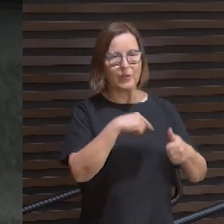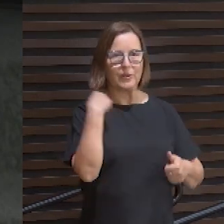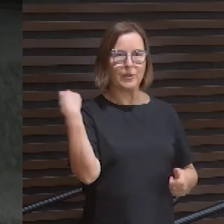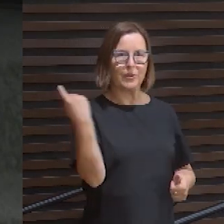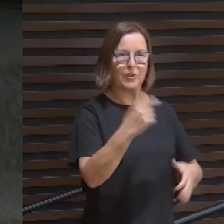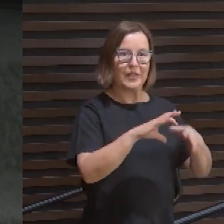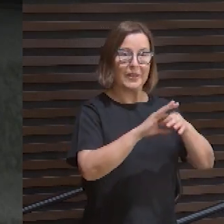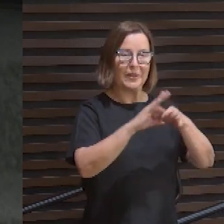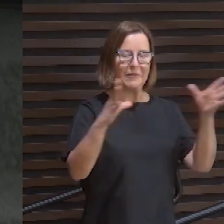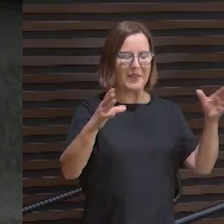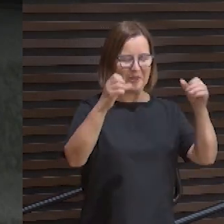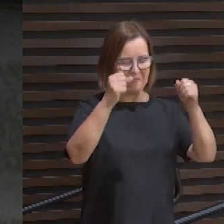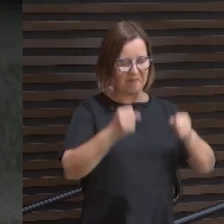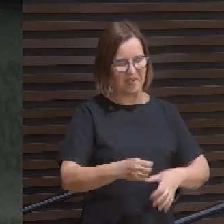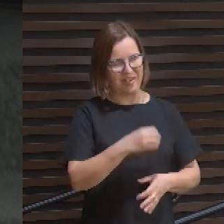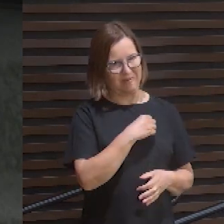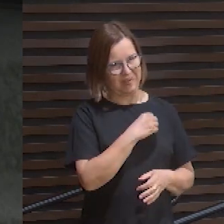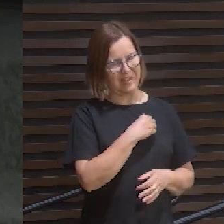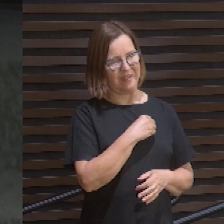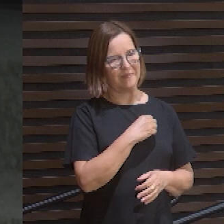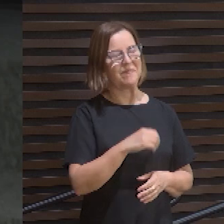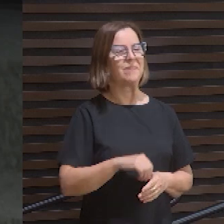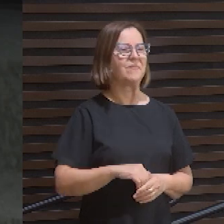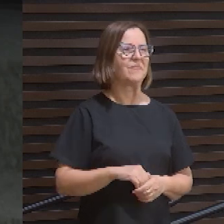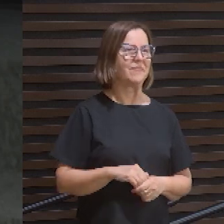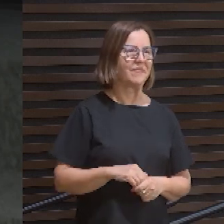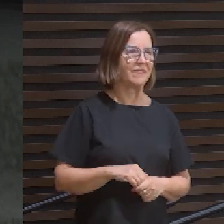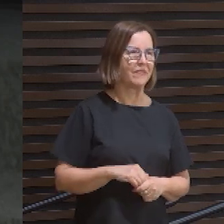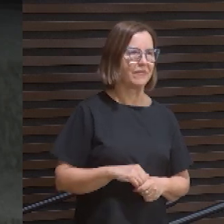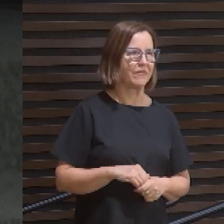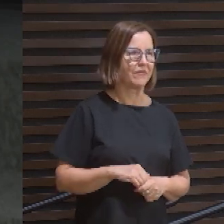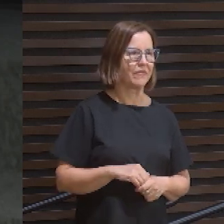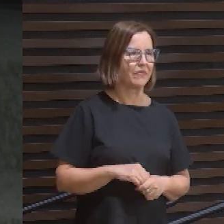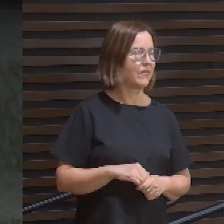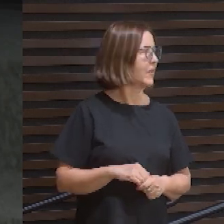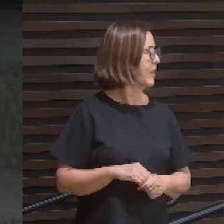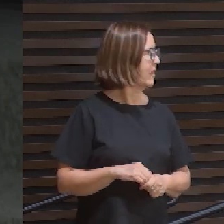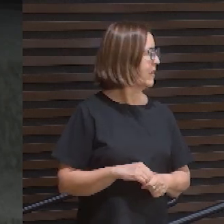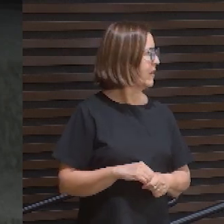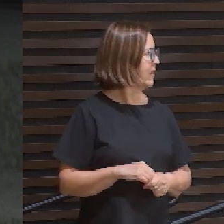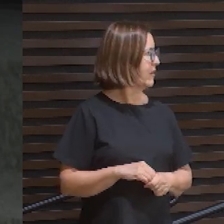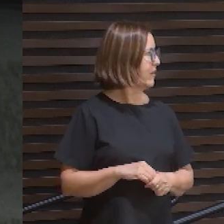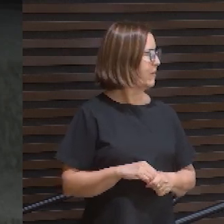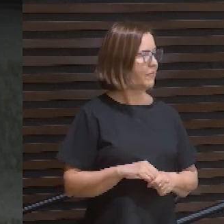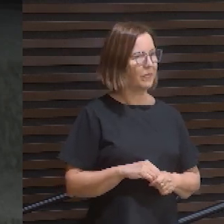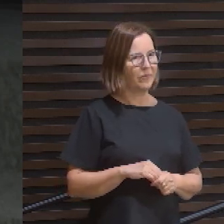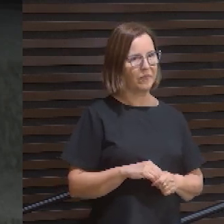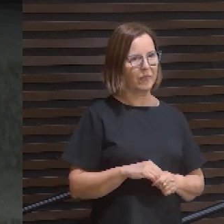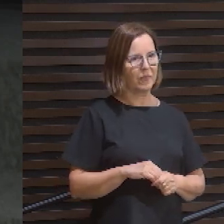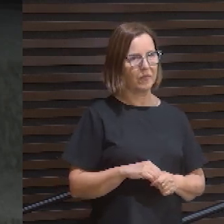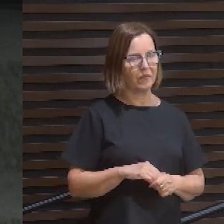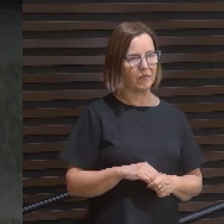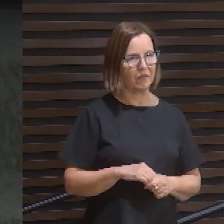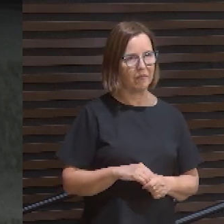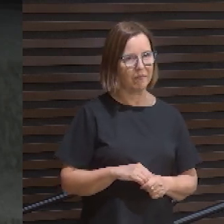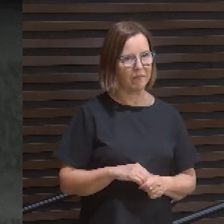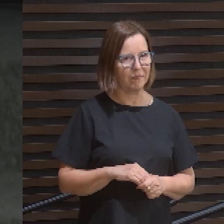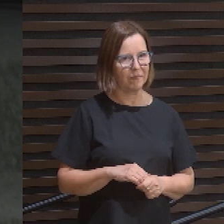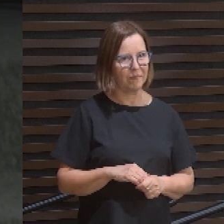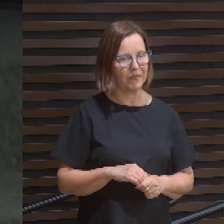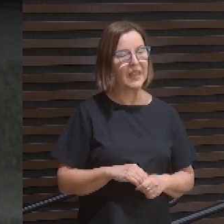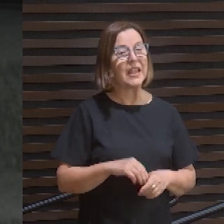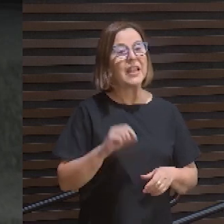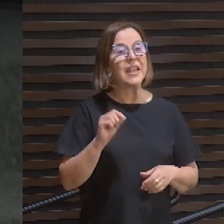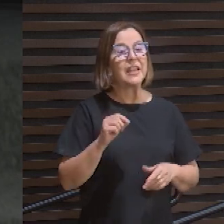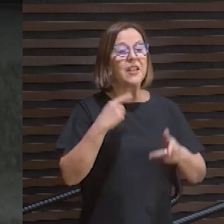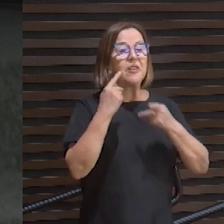do poder do pecado. Como é que isso é invenção da gente aqui? Quem foi que